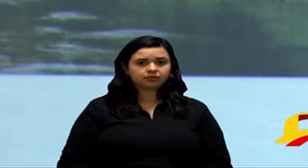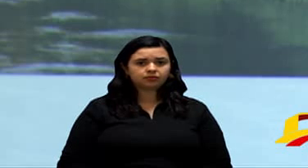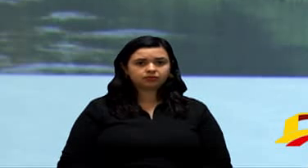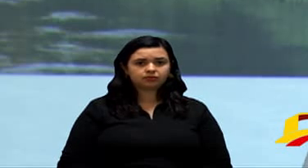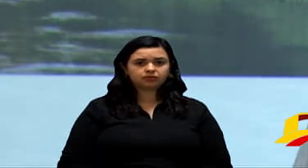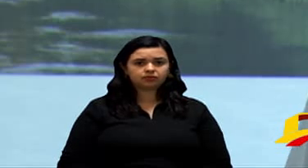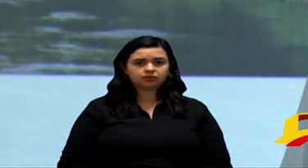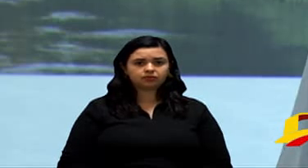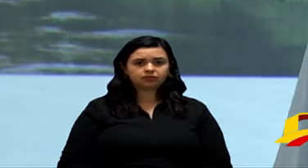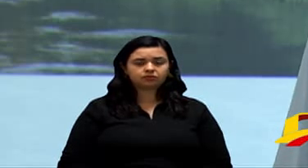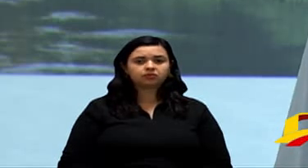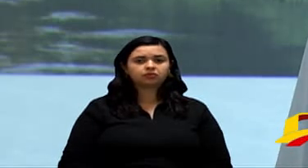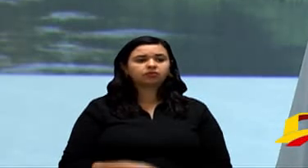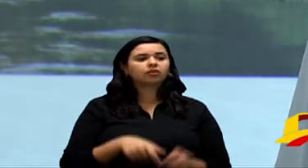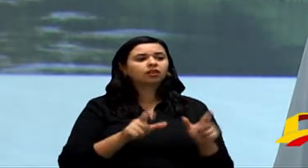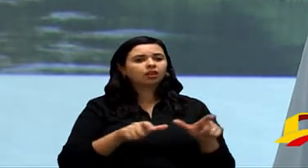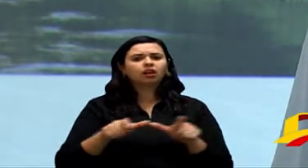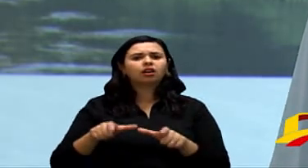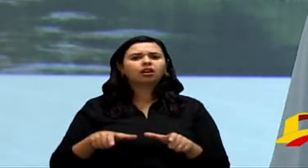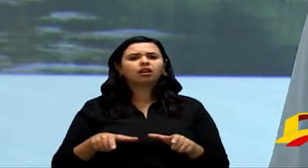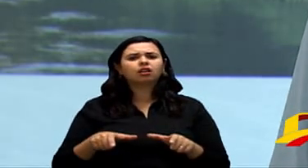Cadê o vereador França